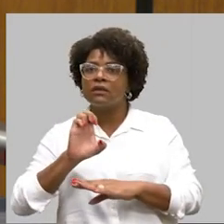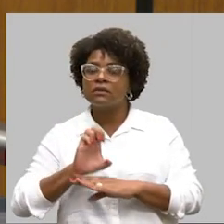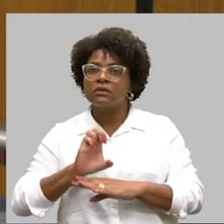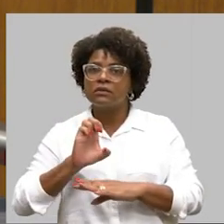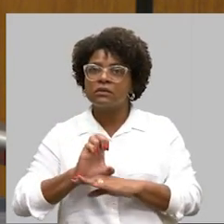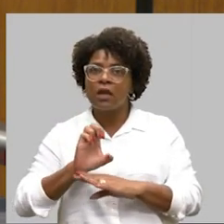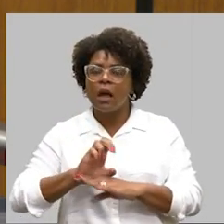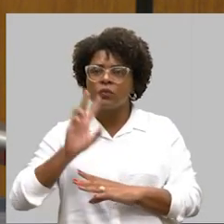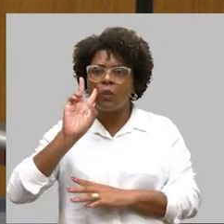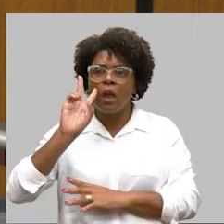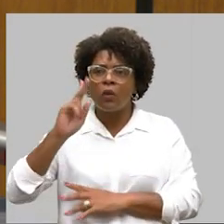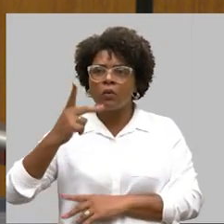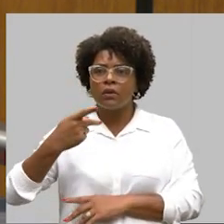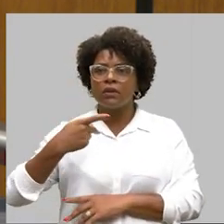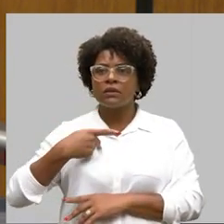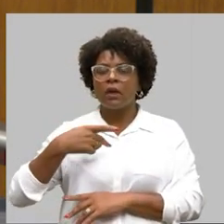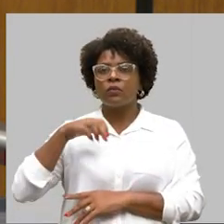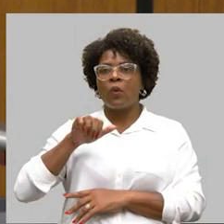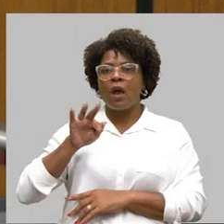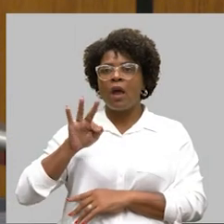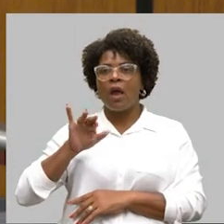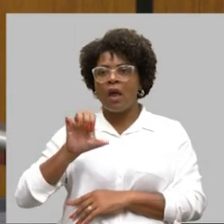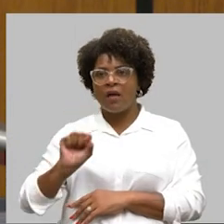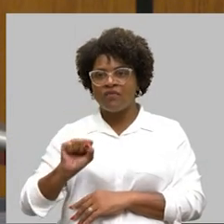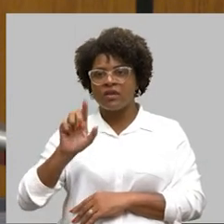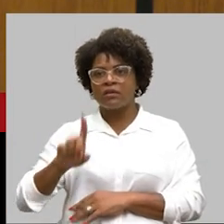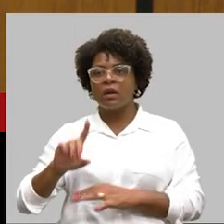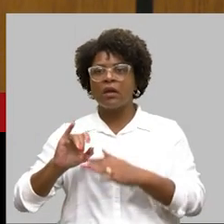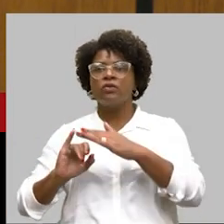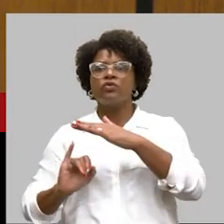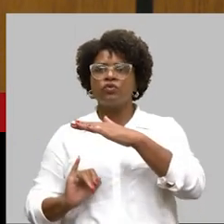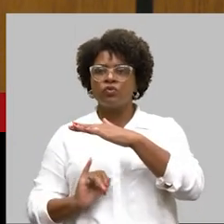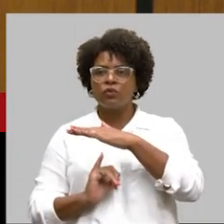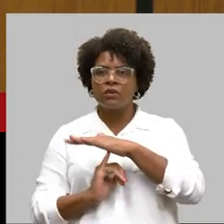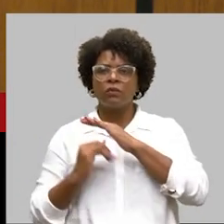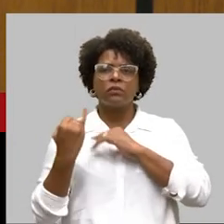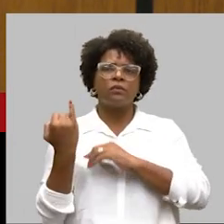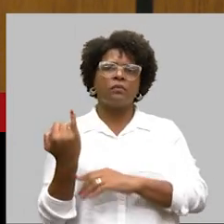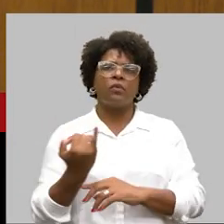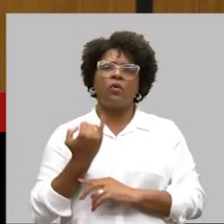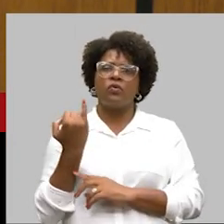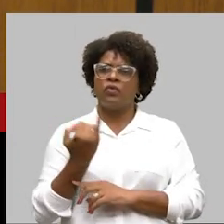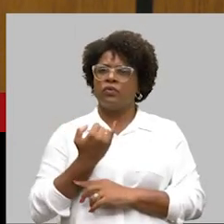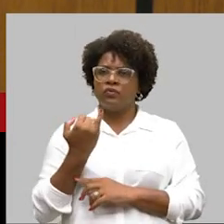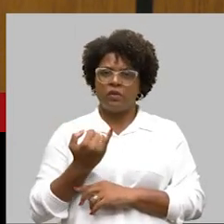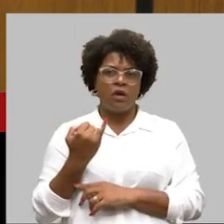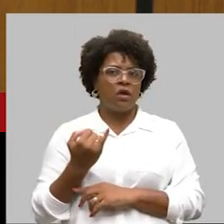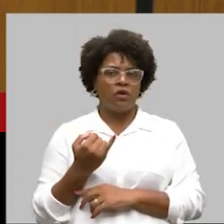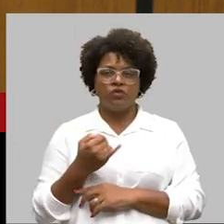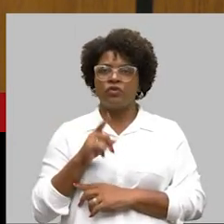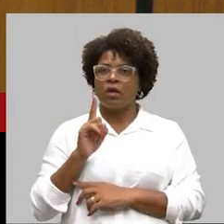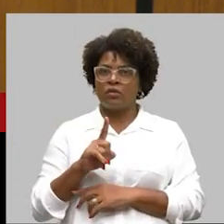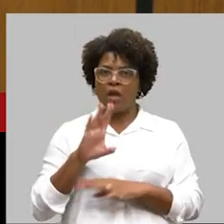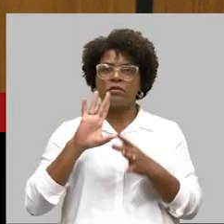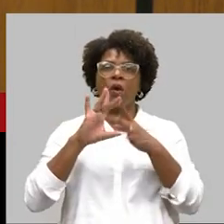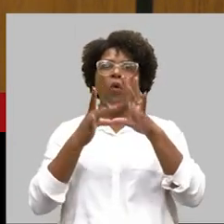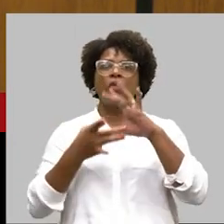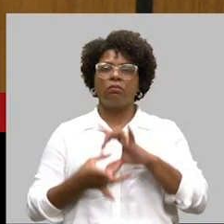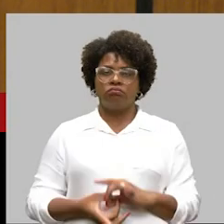reconhecer as efas como instituições importantes dentro desse cenário